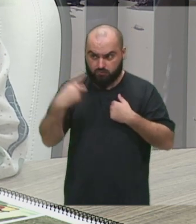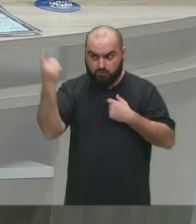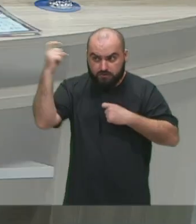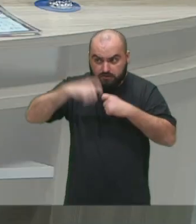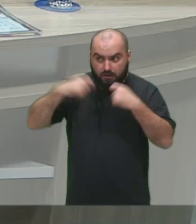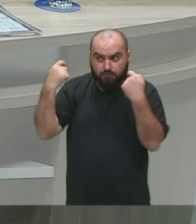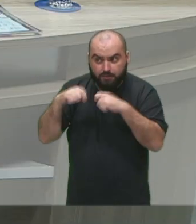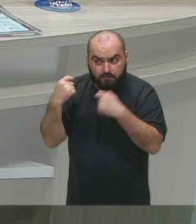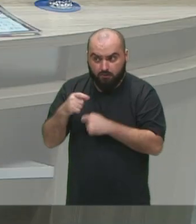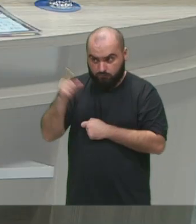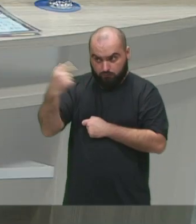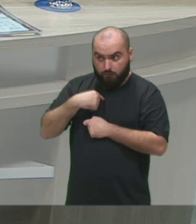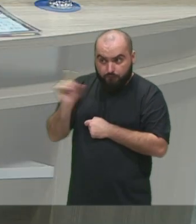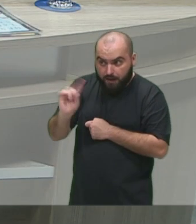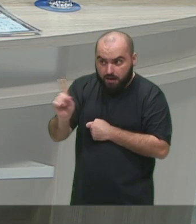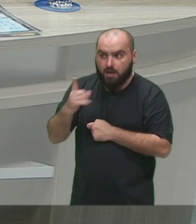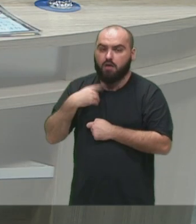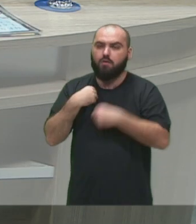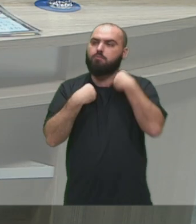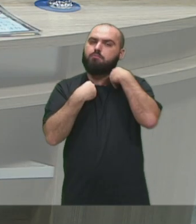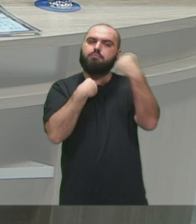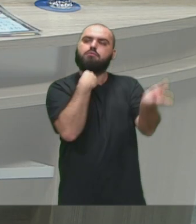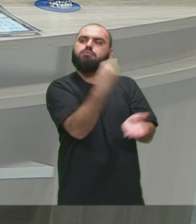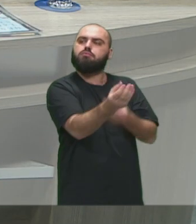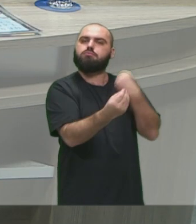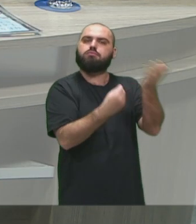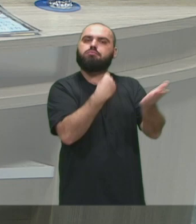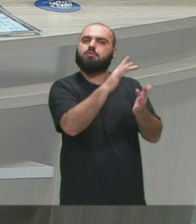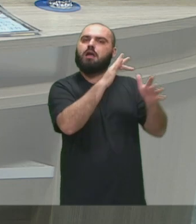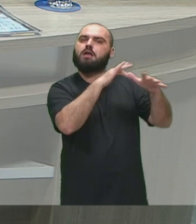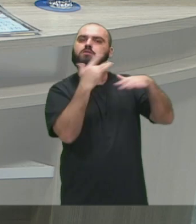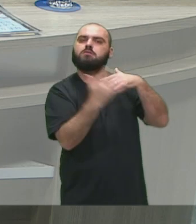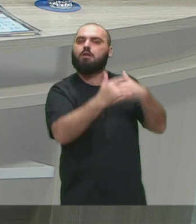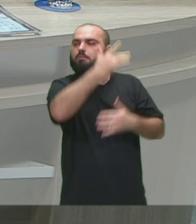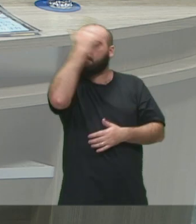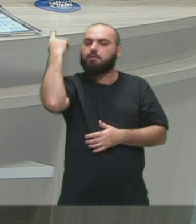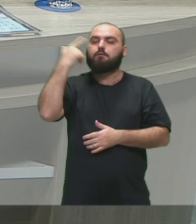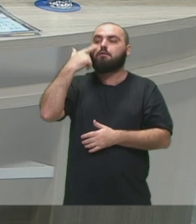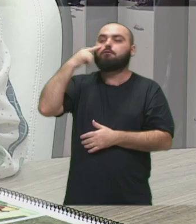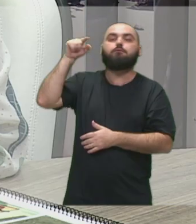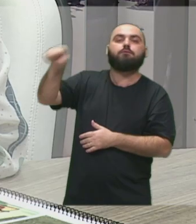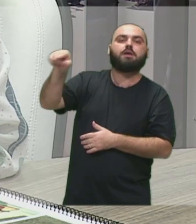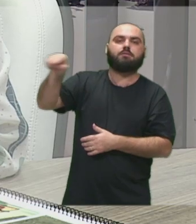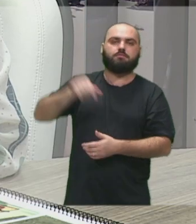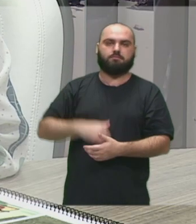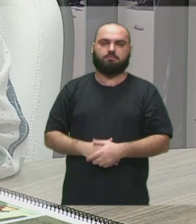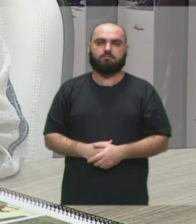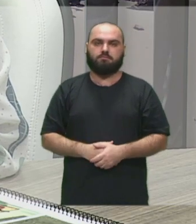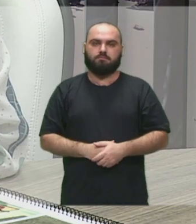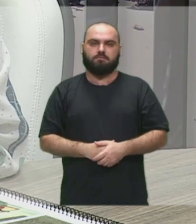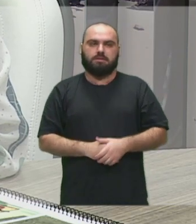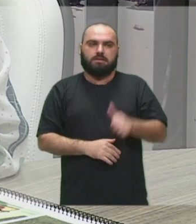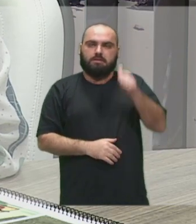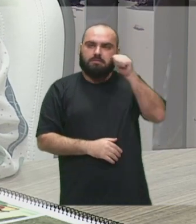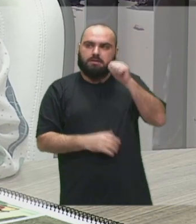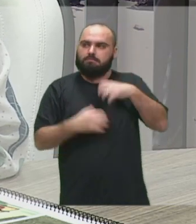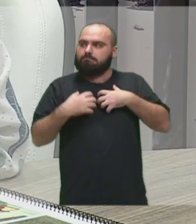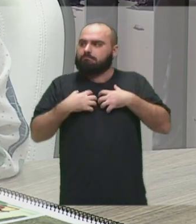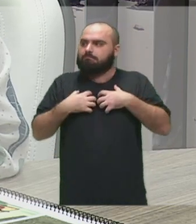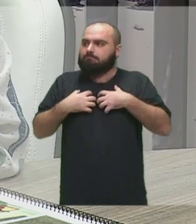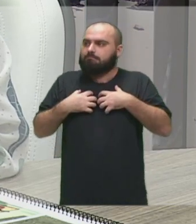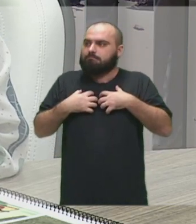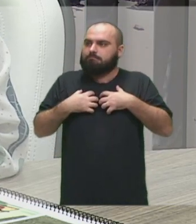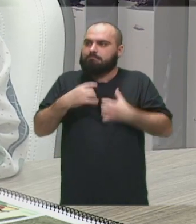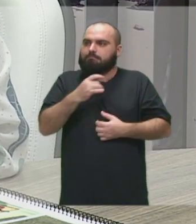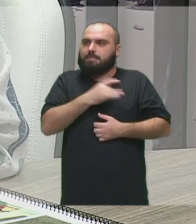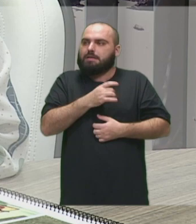contigo, eu vou lançar essas fotos nas redes sociais, todo mundo vai saber quem tu é. E aí ela ficava presa com medo e ela ia